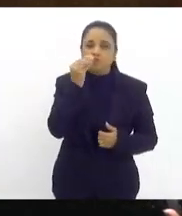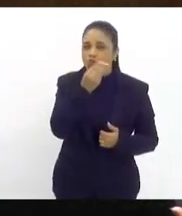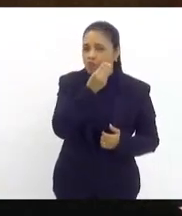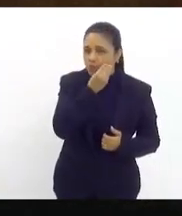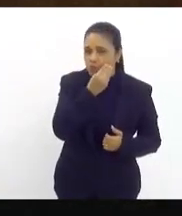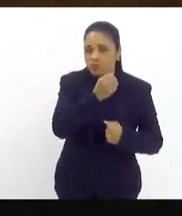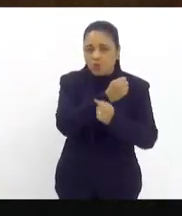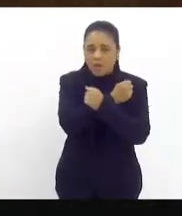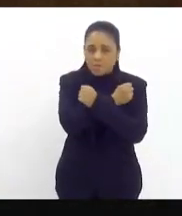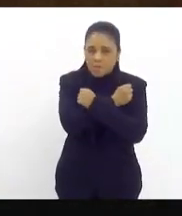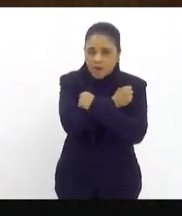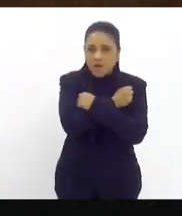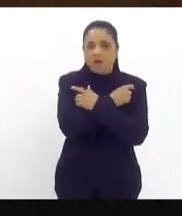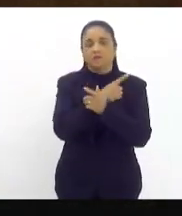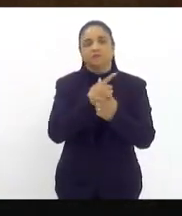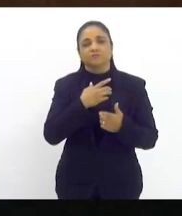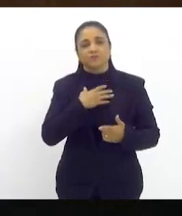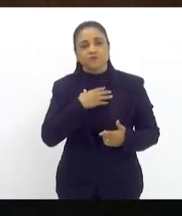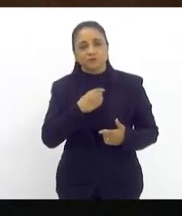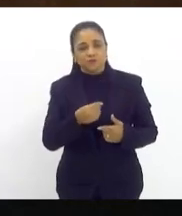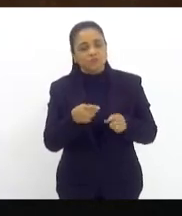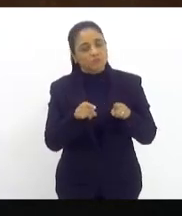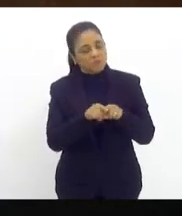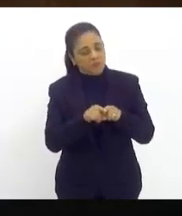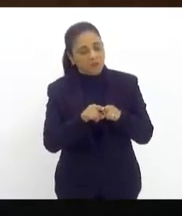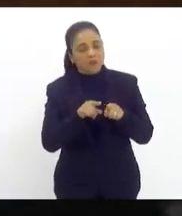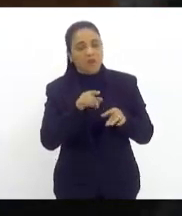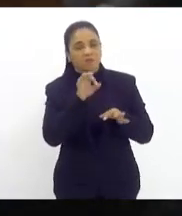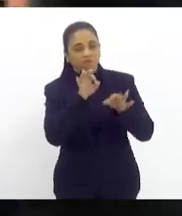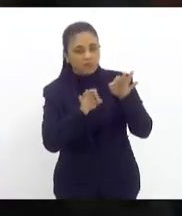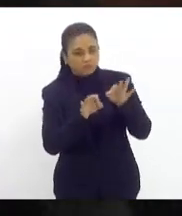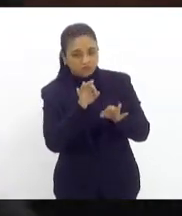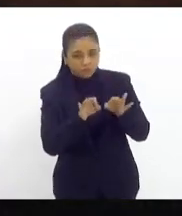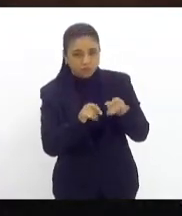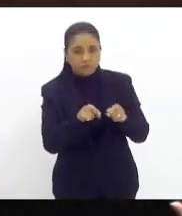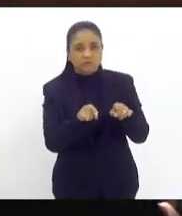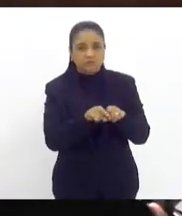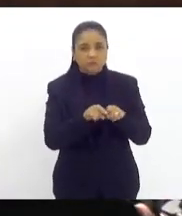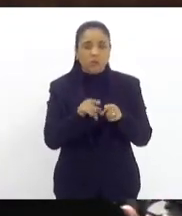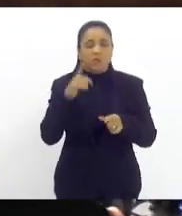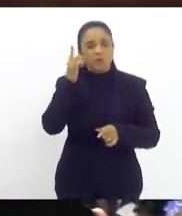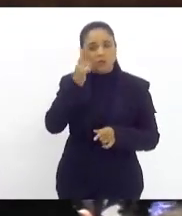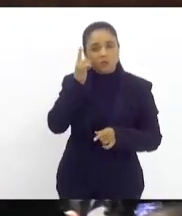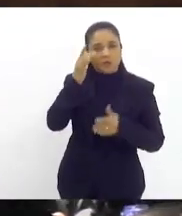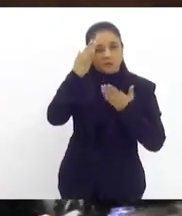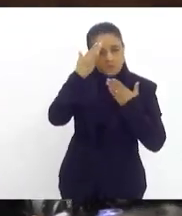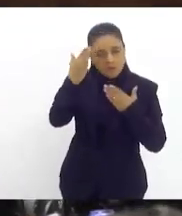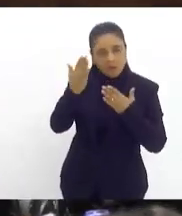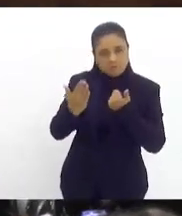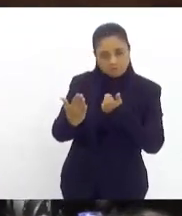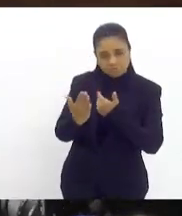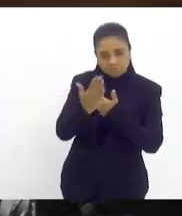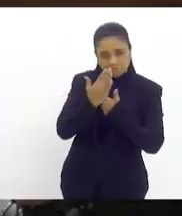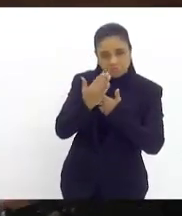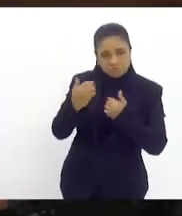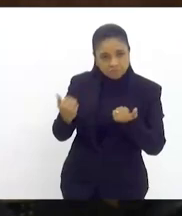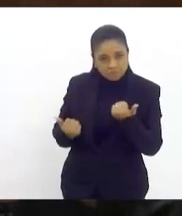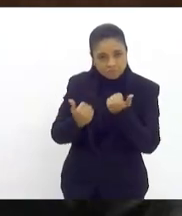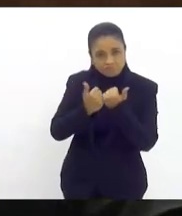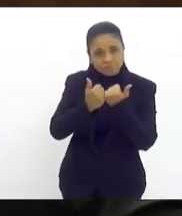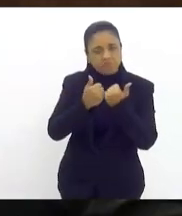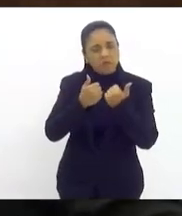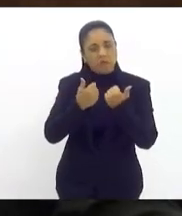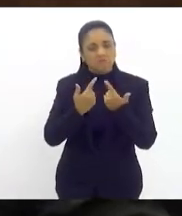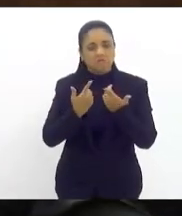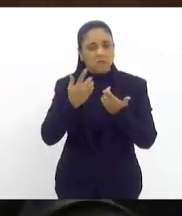Léo Shoa, seu filho, toda a minha parte jurídica, estou aqui para agradecer e agradecer principalmente aos deputados que me apoiam e que por mais que a gente tenha divergências